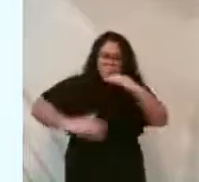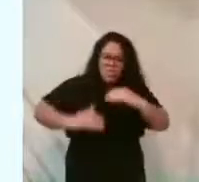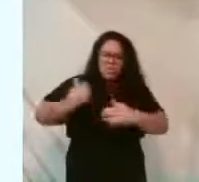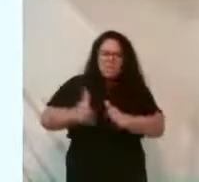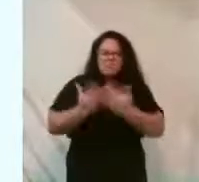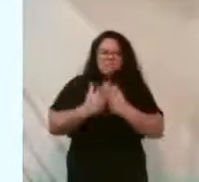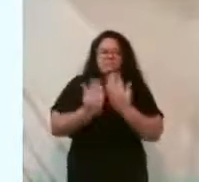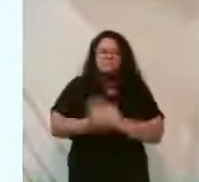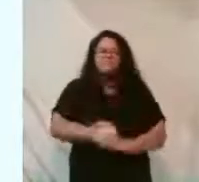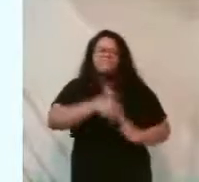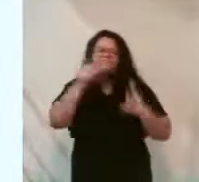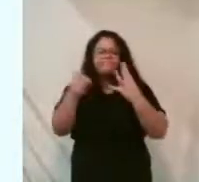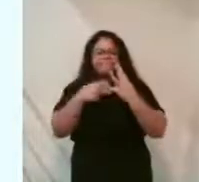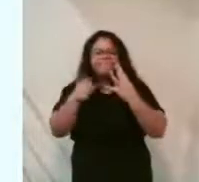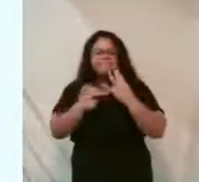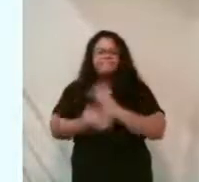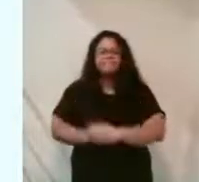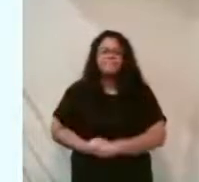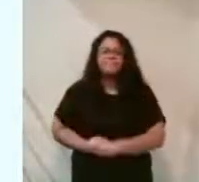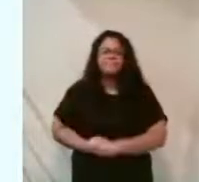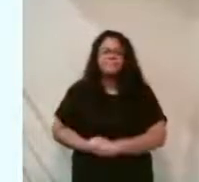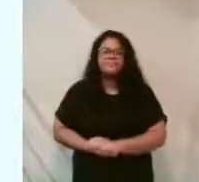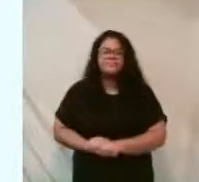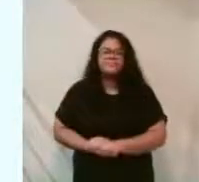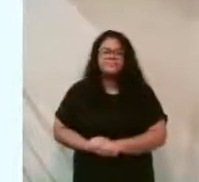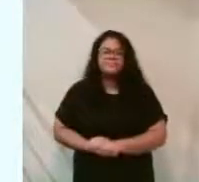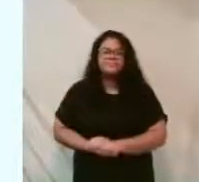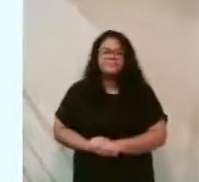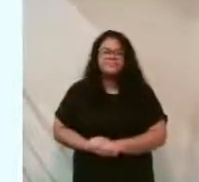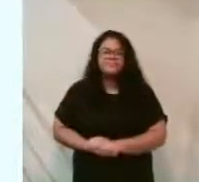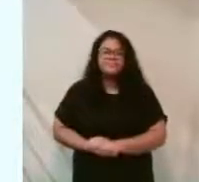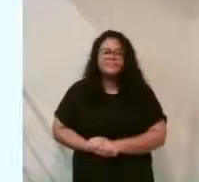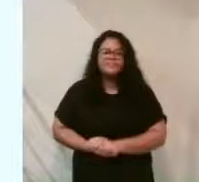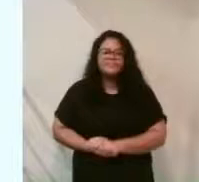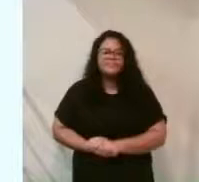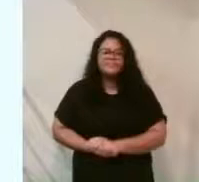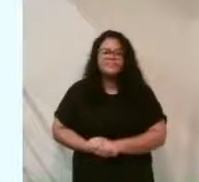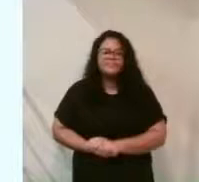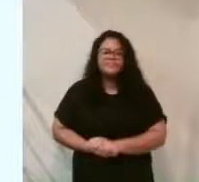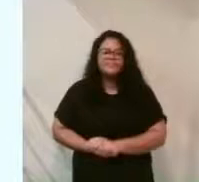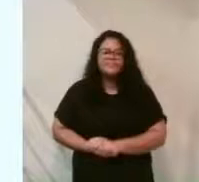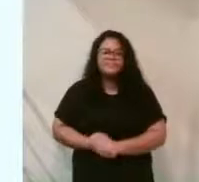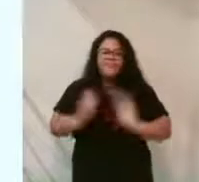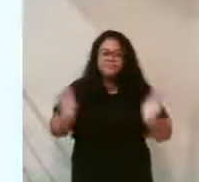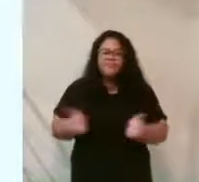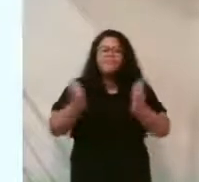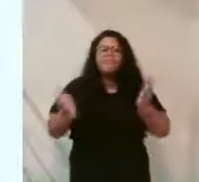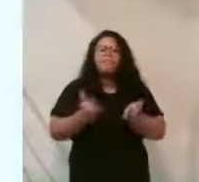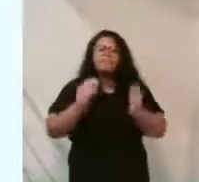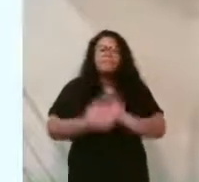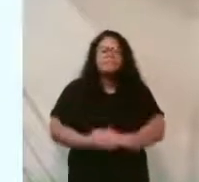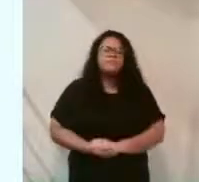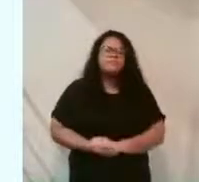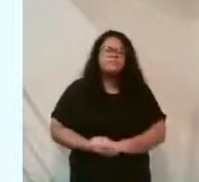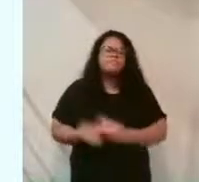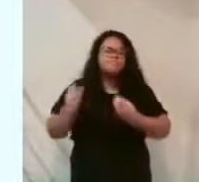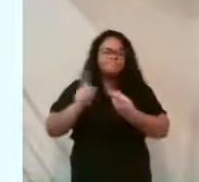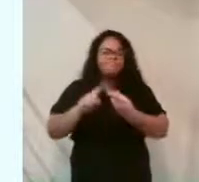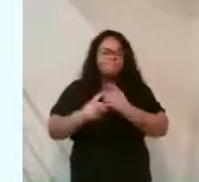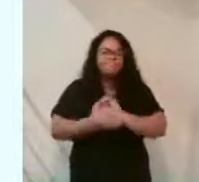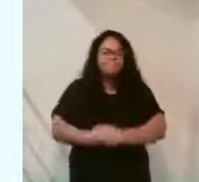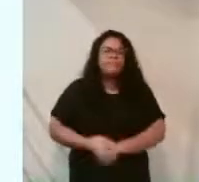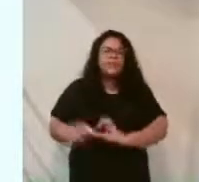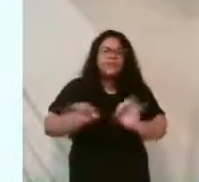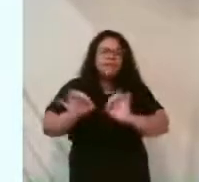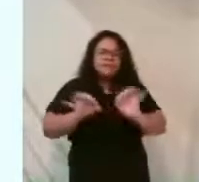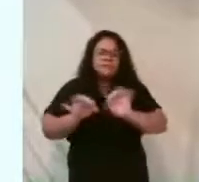4. Ampliar as iniciativas que objetivem rever a tributação de empresas sociais